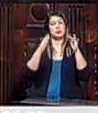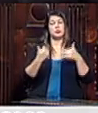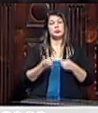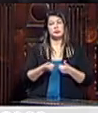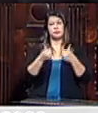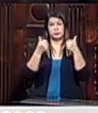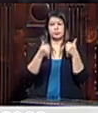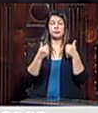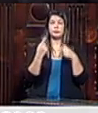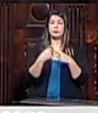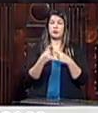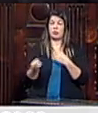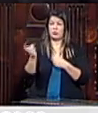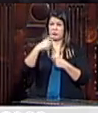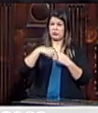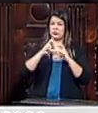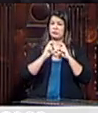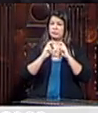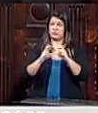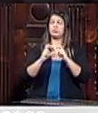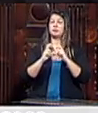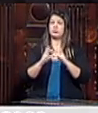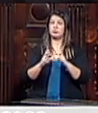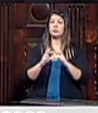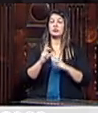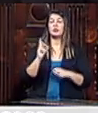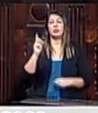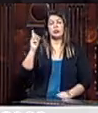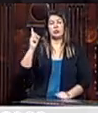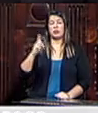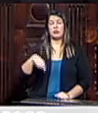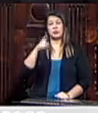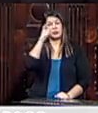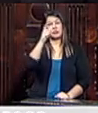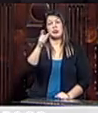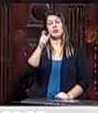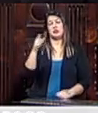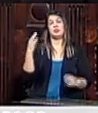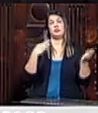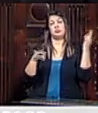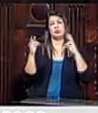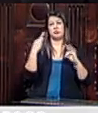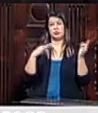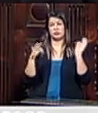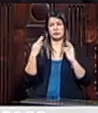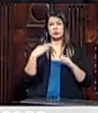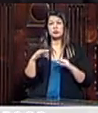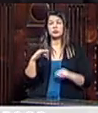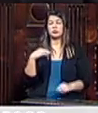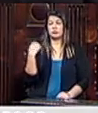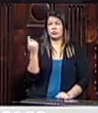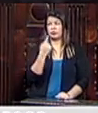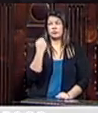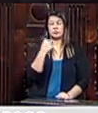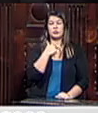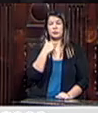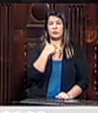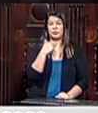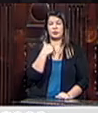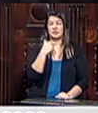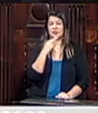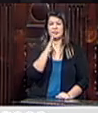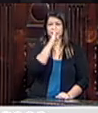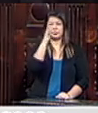a recuperação da malha ferroviária é com o interesse turístico, né? A gente não pode pegar